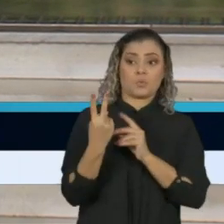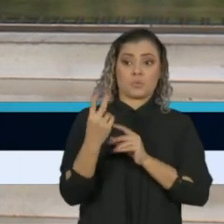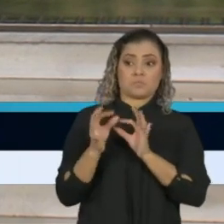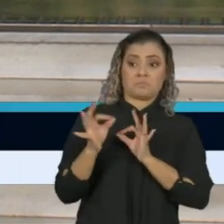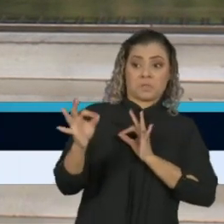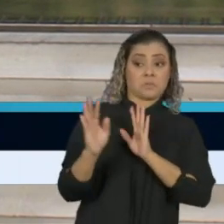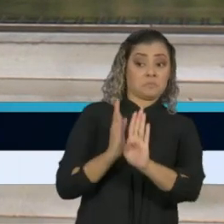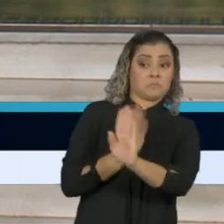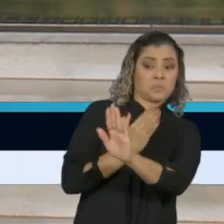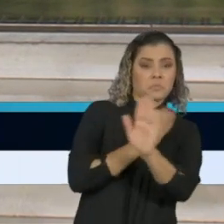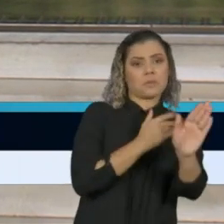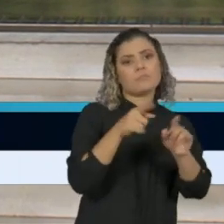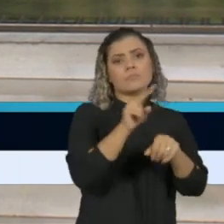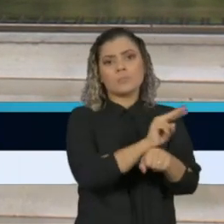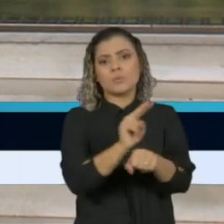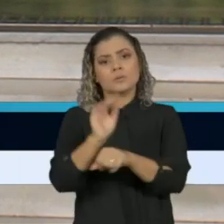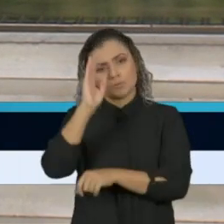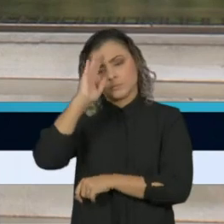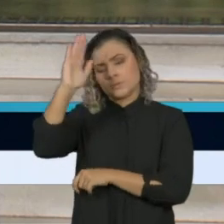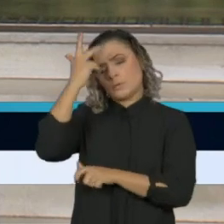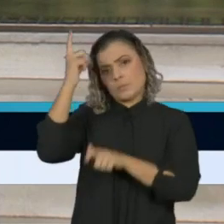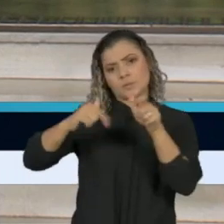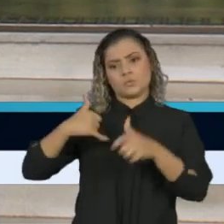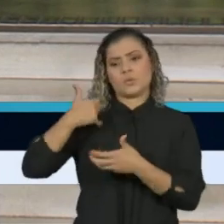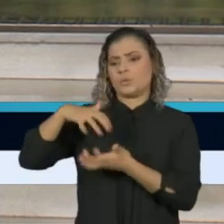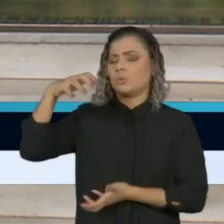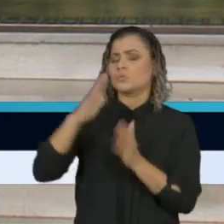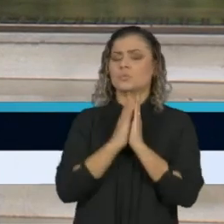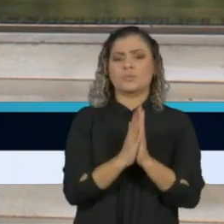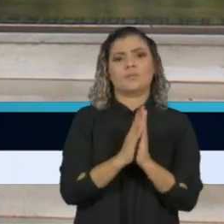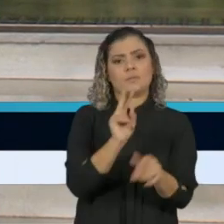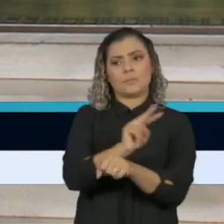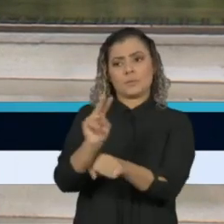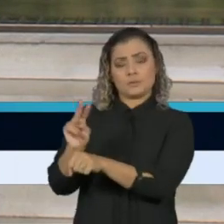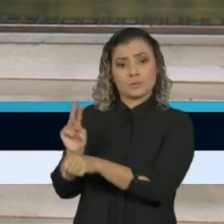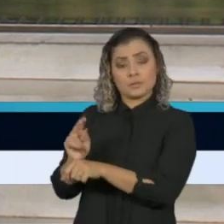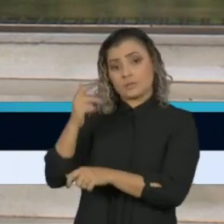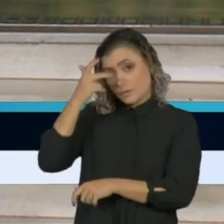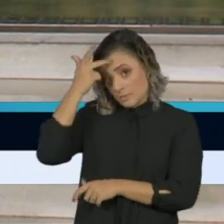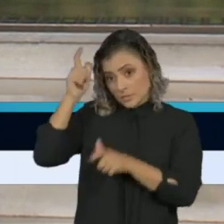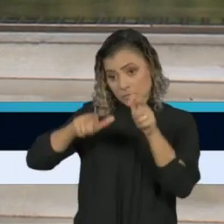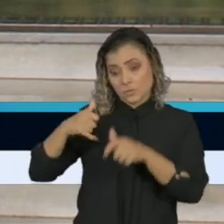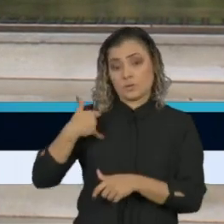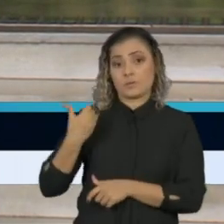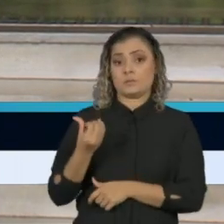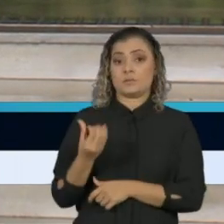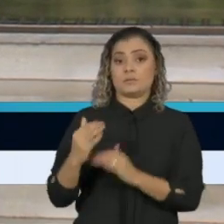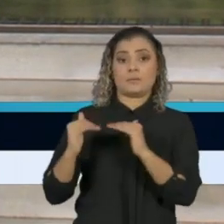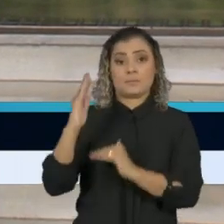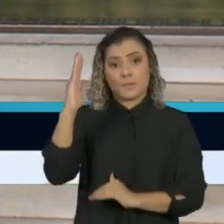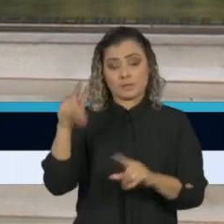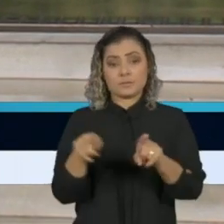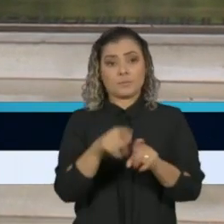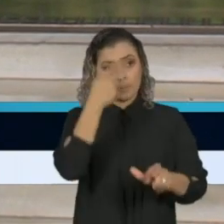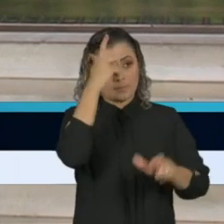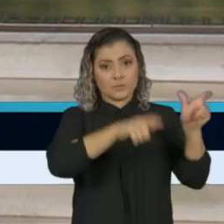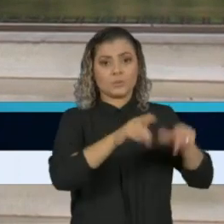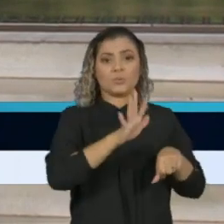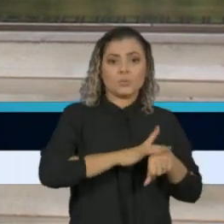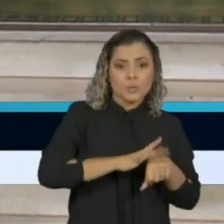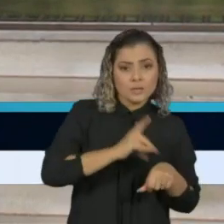pessoa. Proteja especialmente as pessoas com mais idade, pessoas com mais de 60 anos, pessoas com